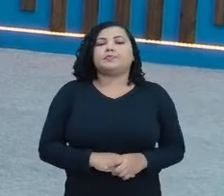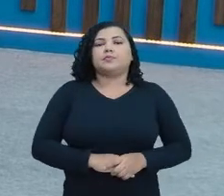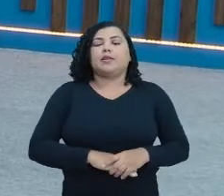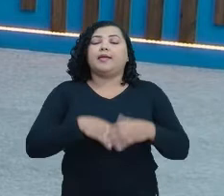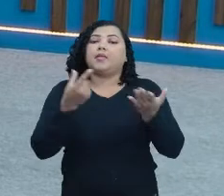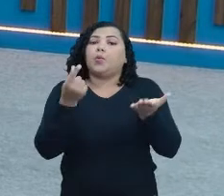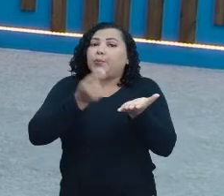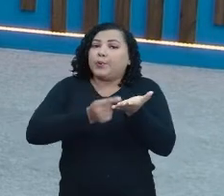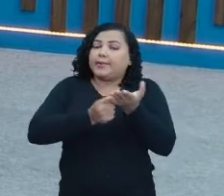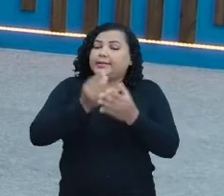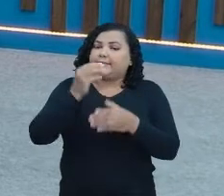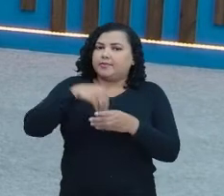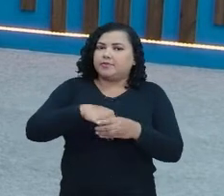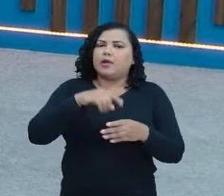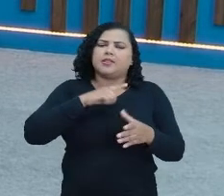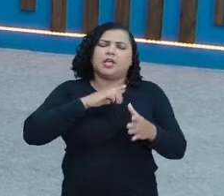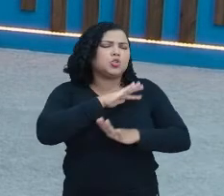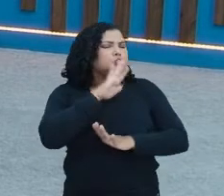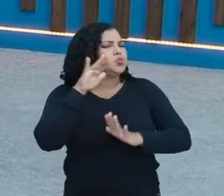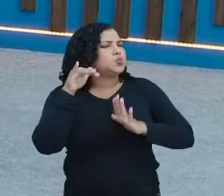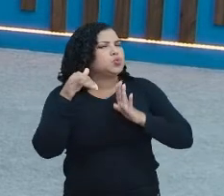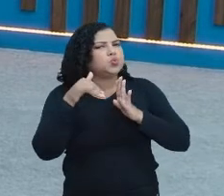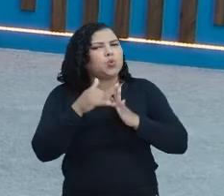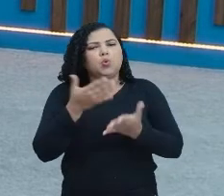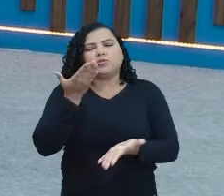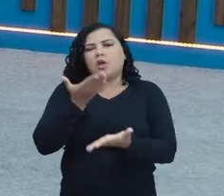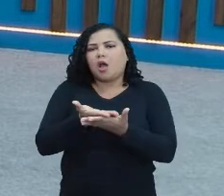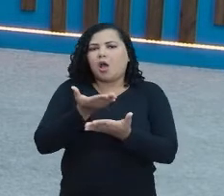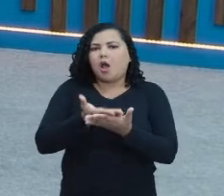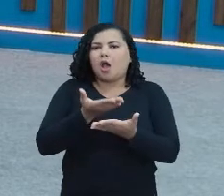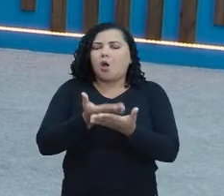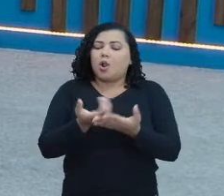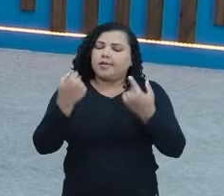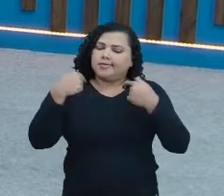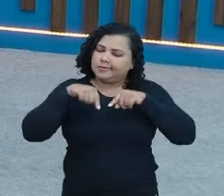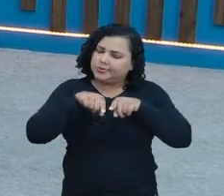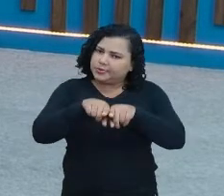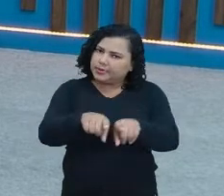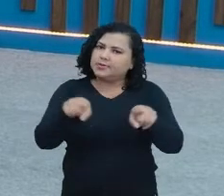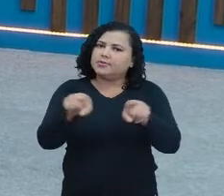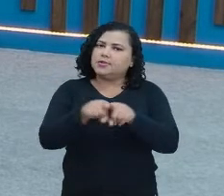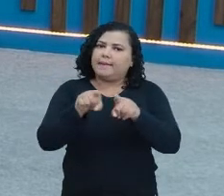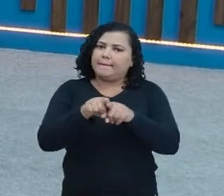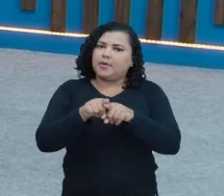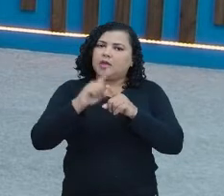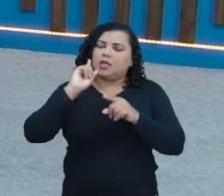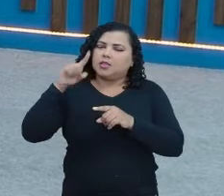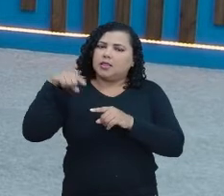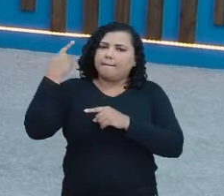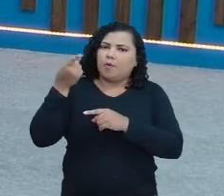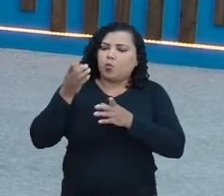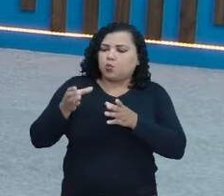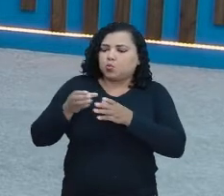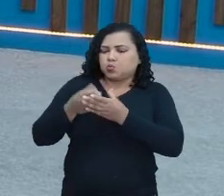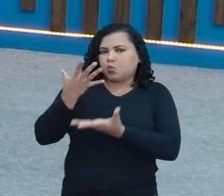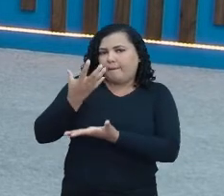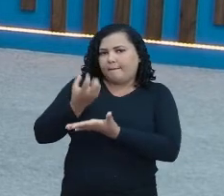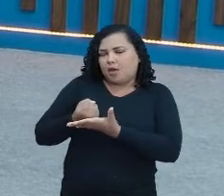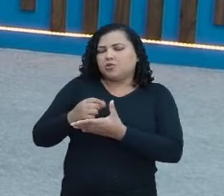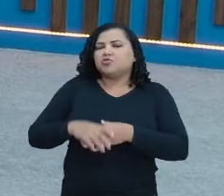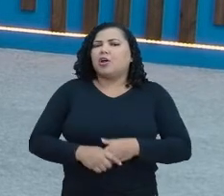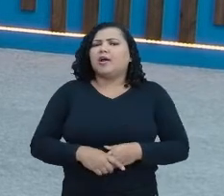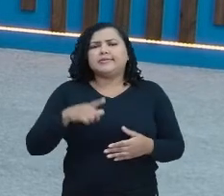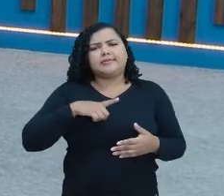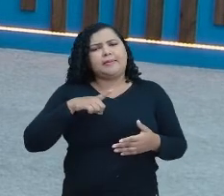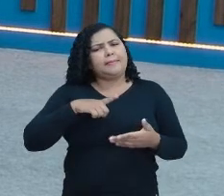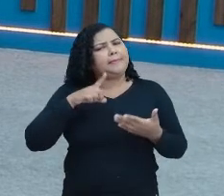gente terá todas as aulas, tanto simultaneamente quanto no acervo, além de